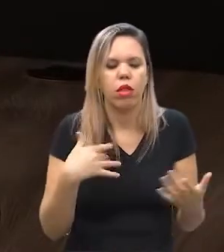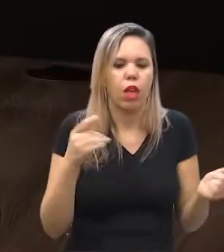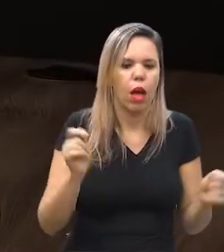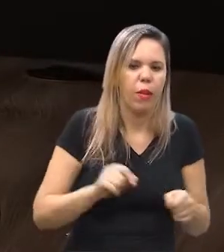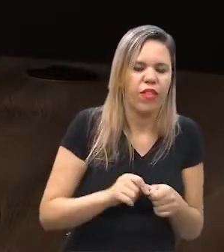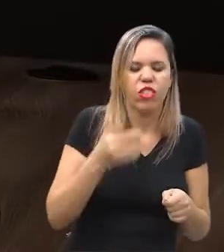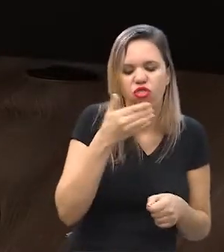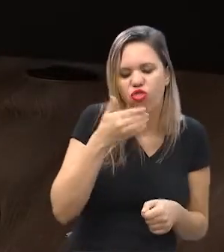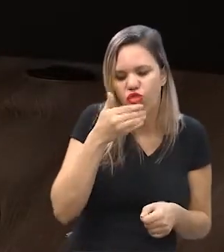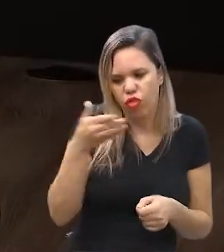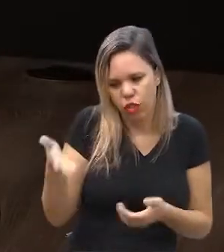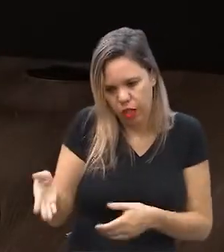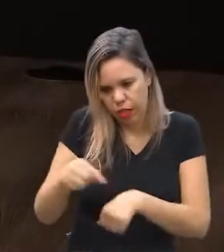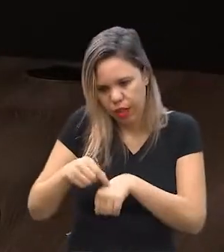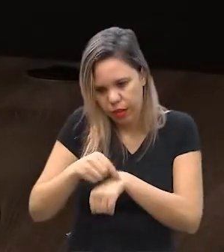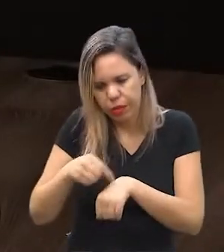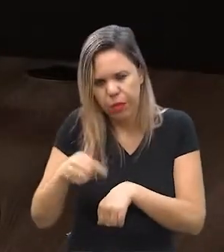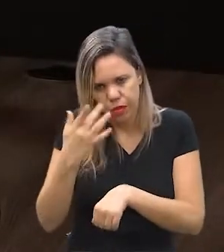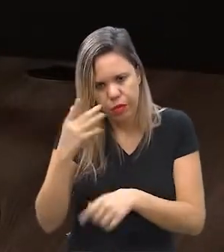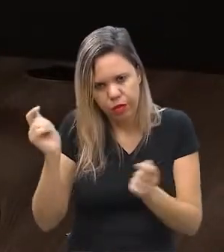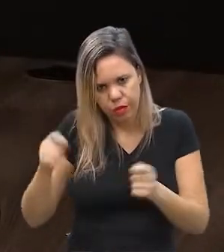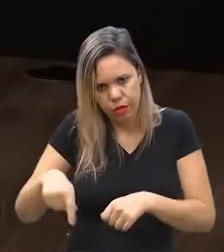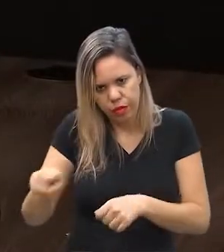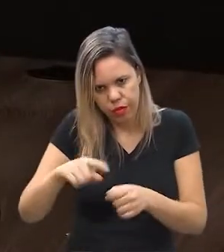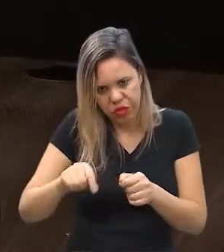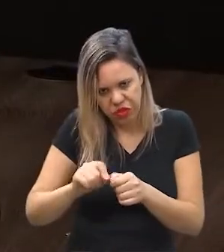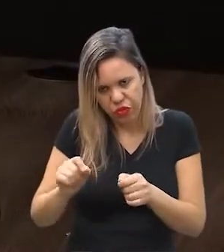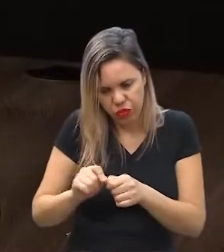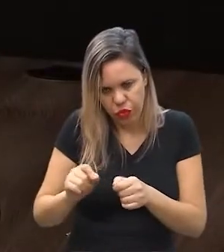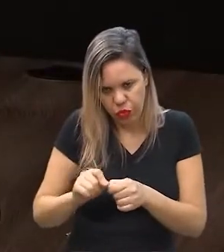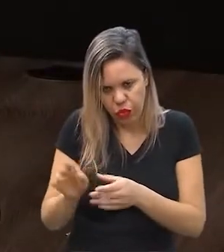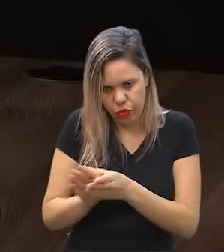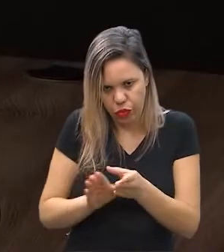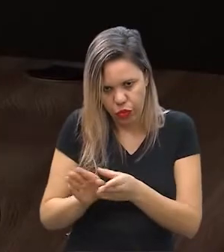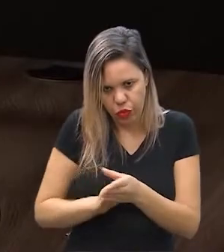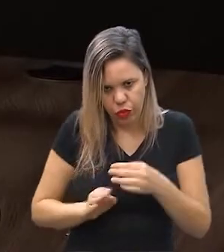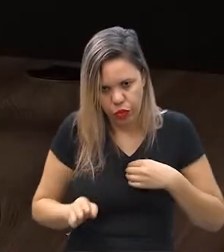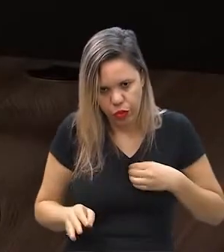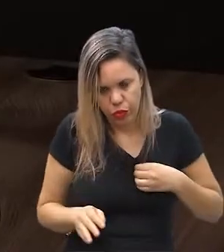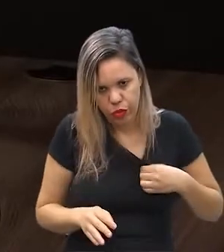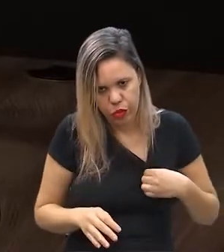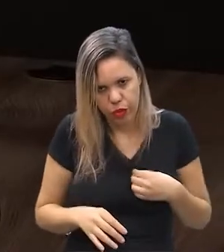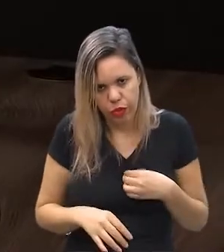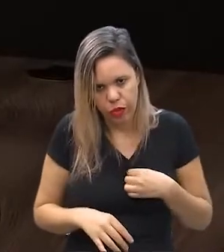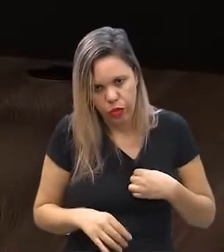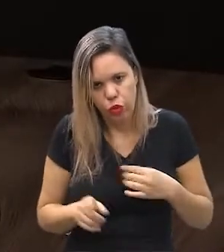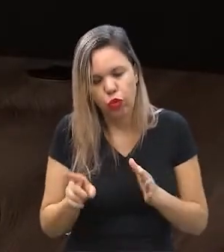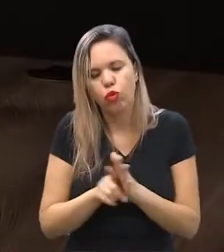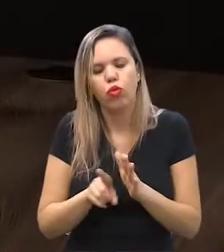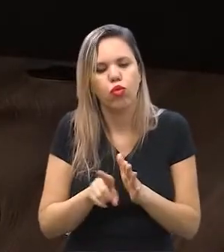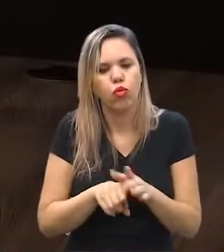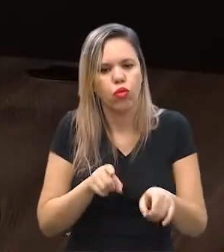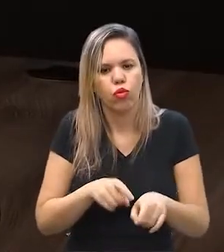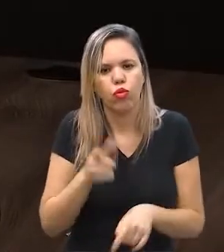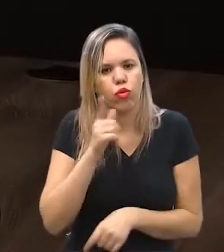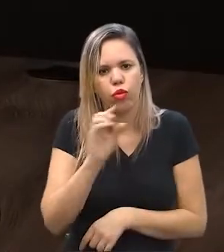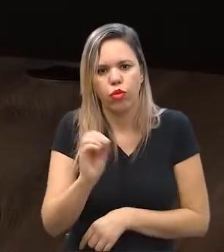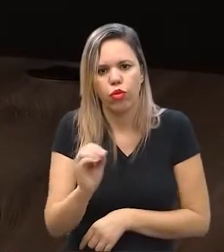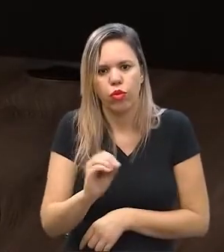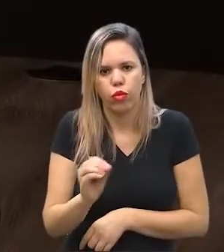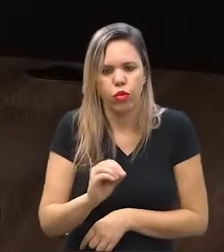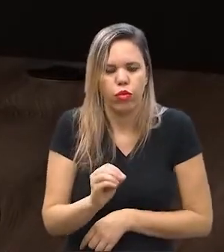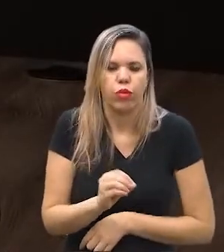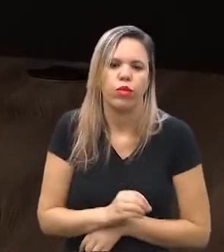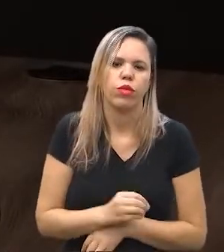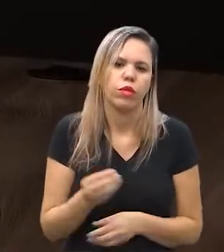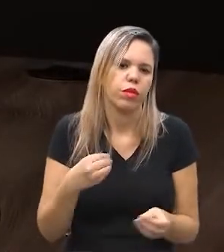para fazer geleia com esse morango. Tem como, vocês também dão essa orientação para aquele produtor que às vezes não conseguiu ainda ser